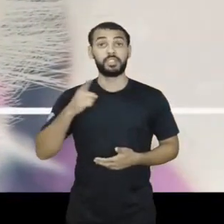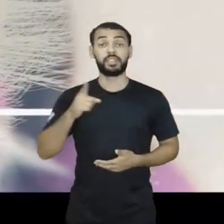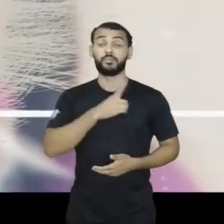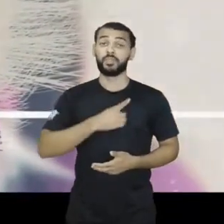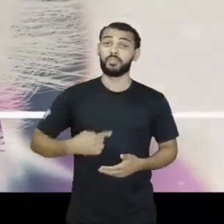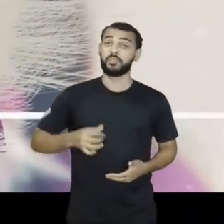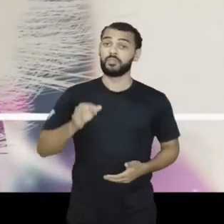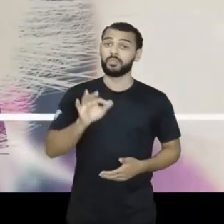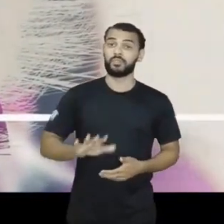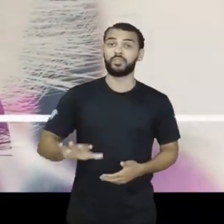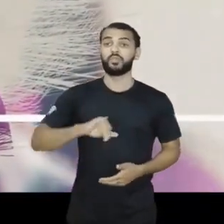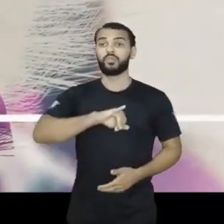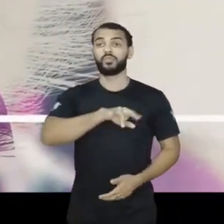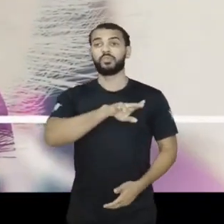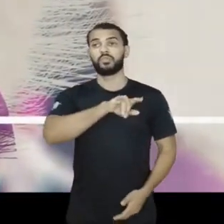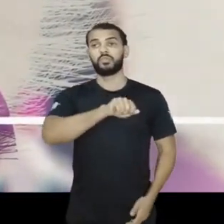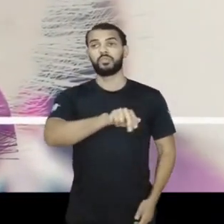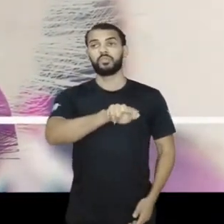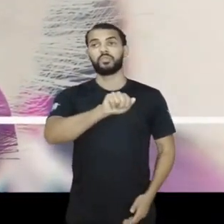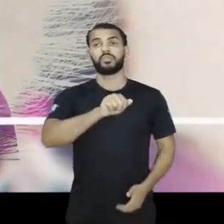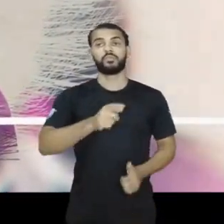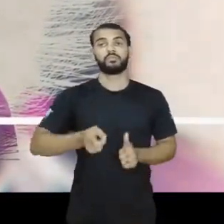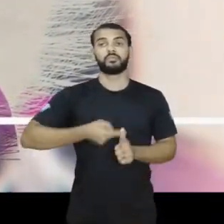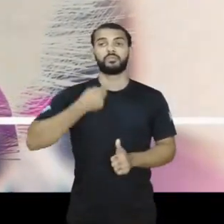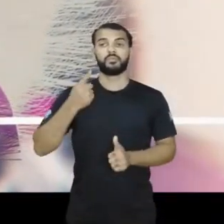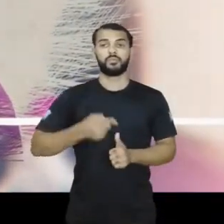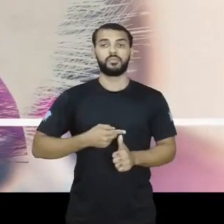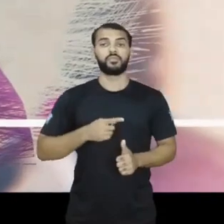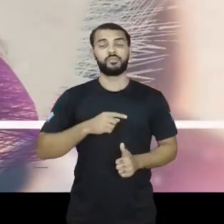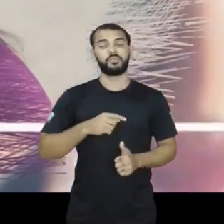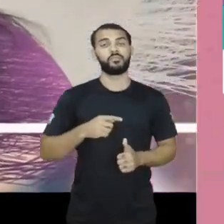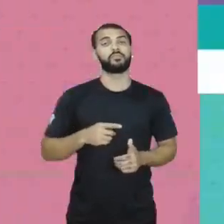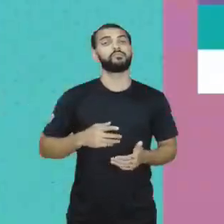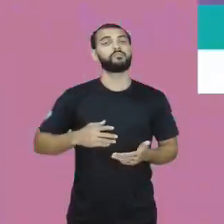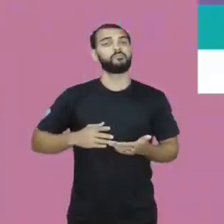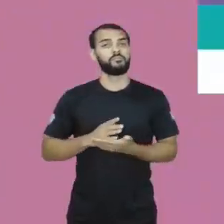indígena eleita deputada federal na história do PT.